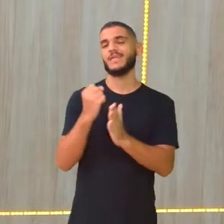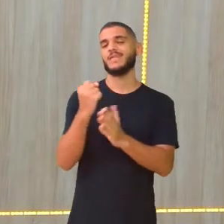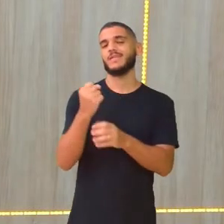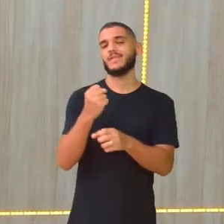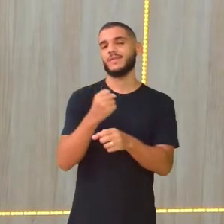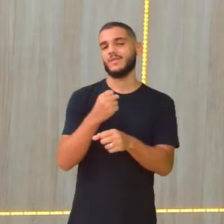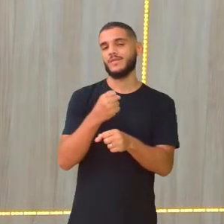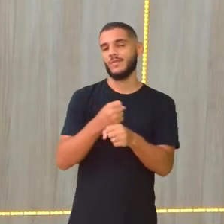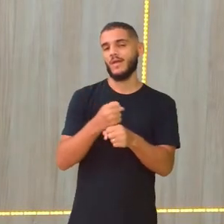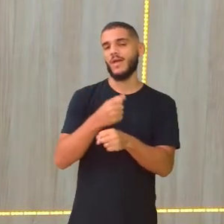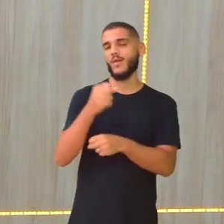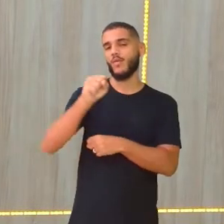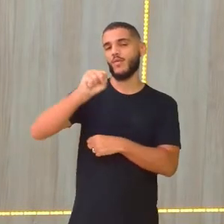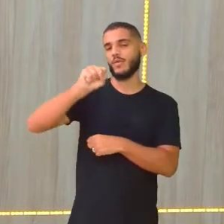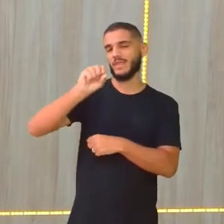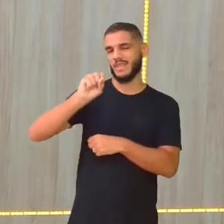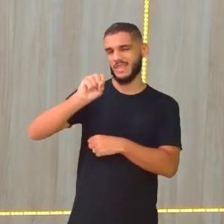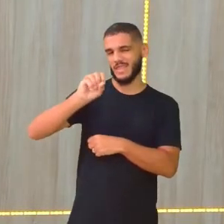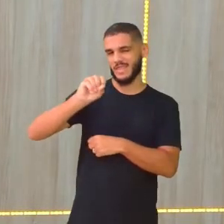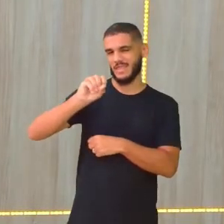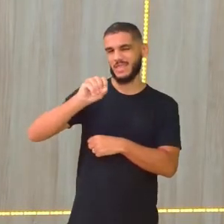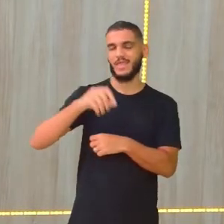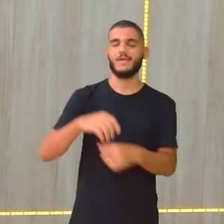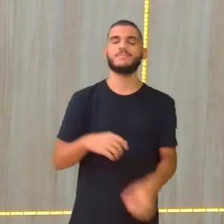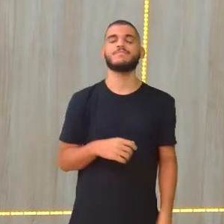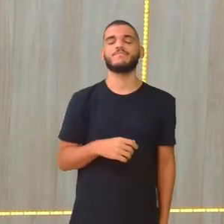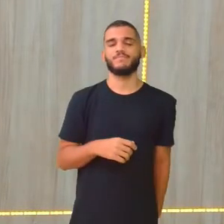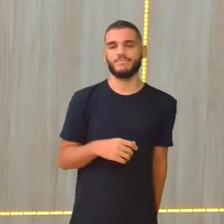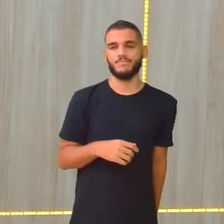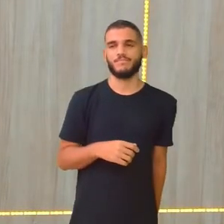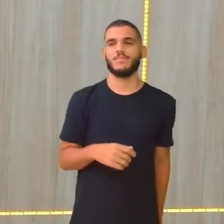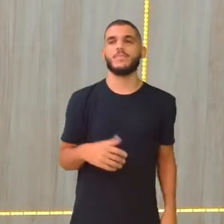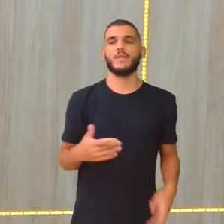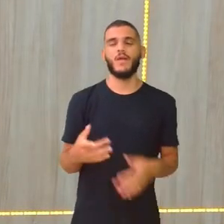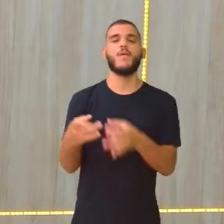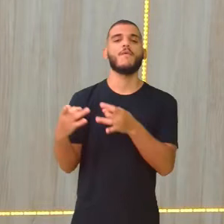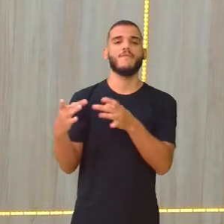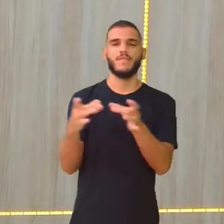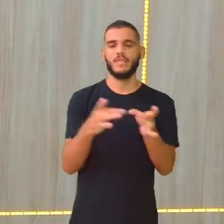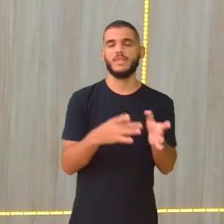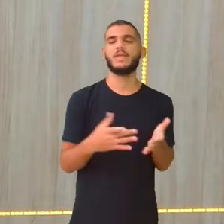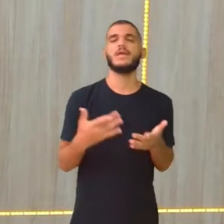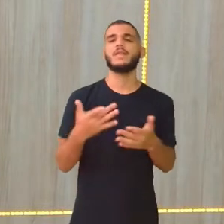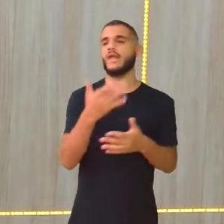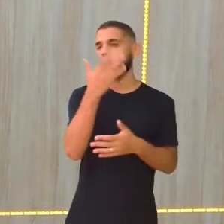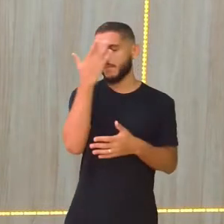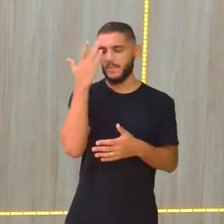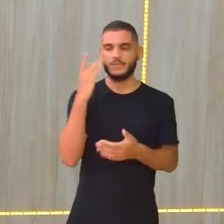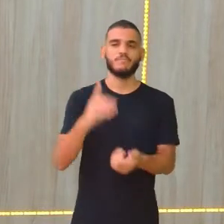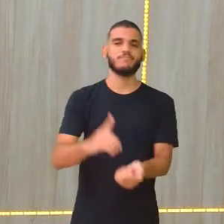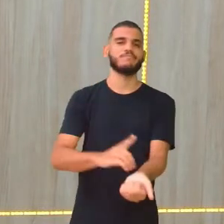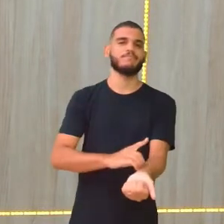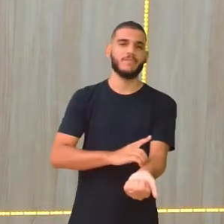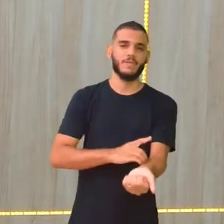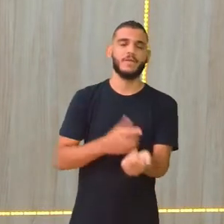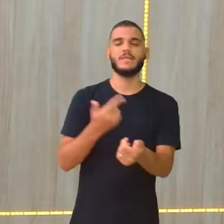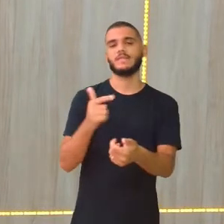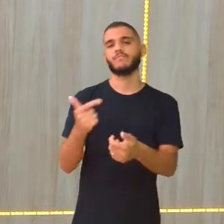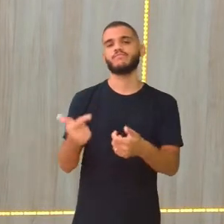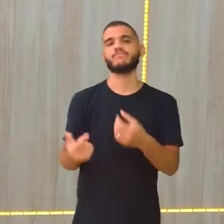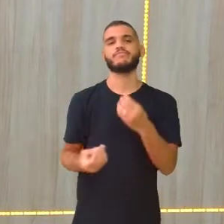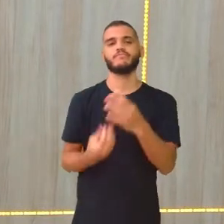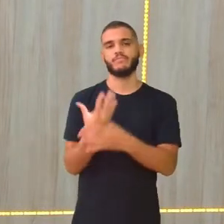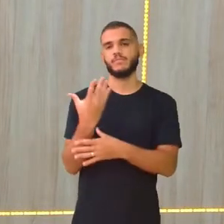questão da insulina, que era comercializada, né, que é colocada aí no organismo dessas pessoas diabéticas, que não estão produzindo a